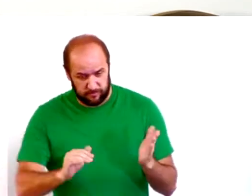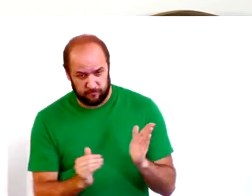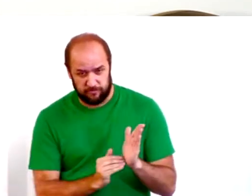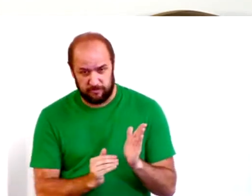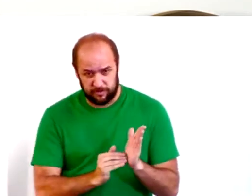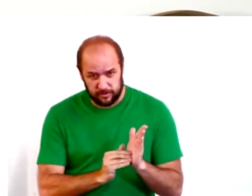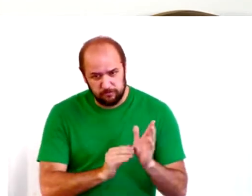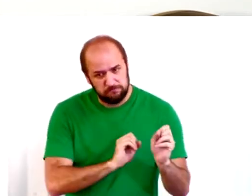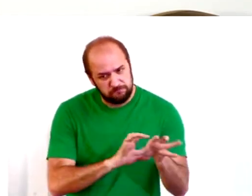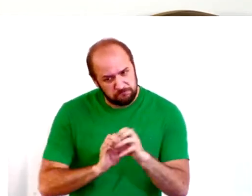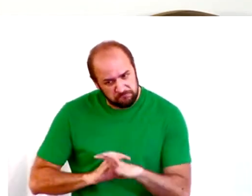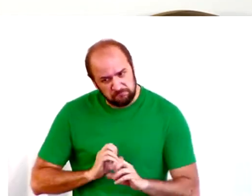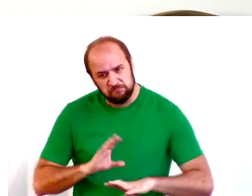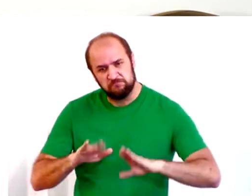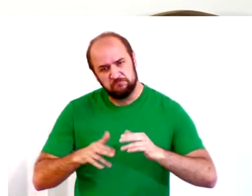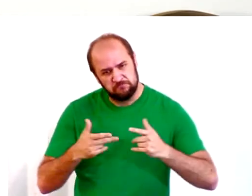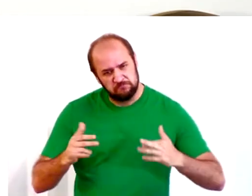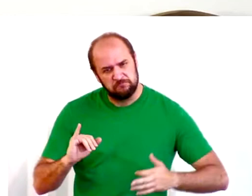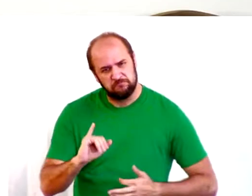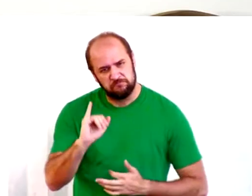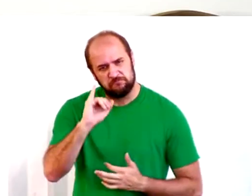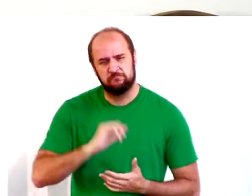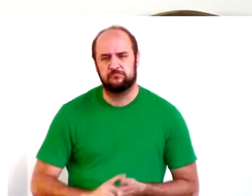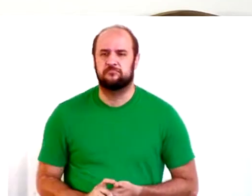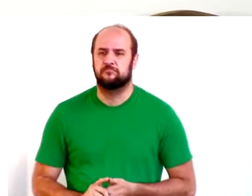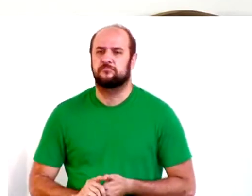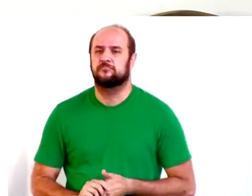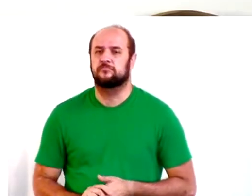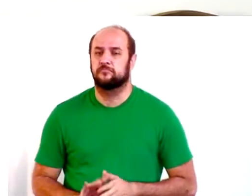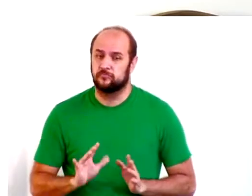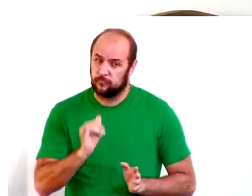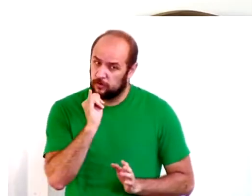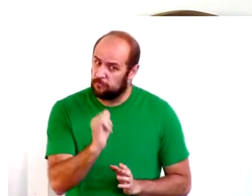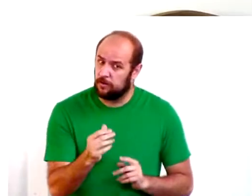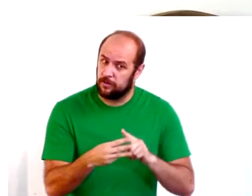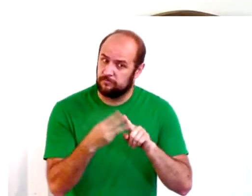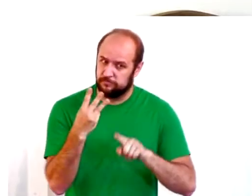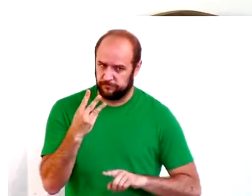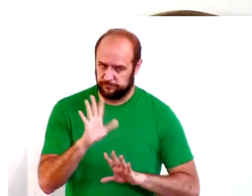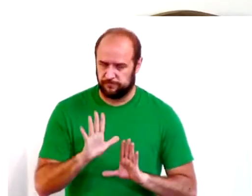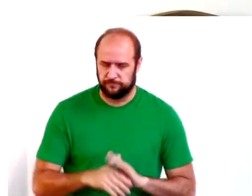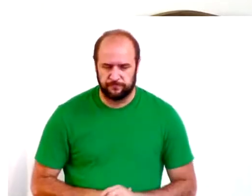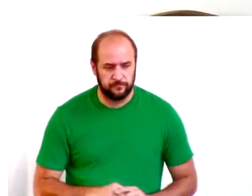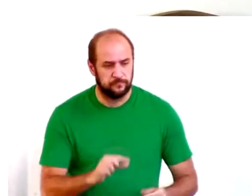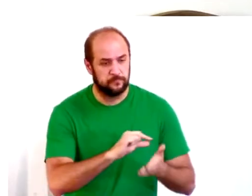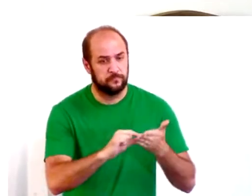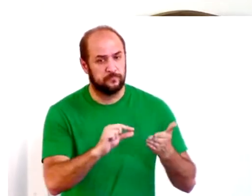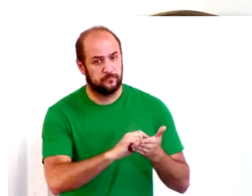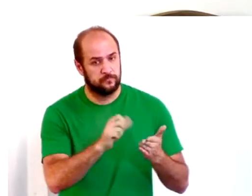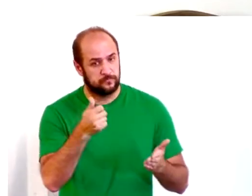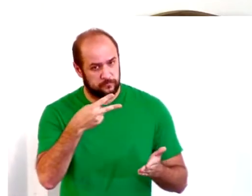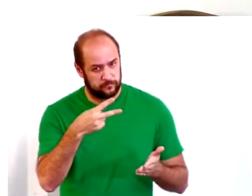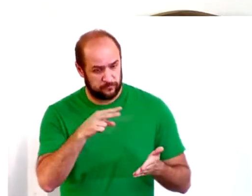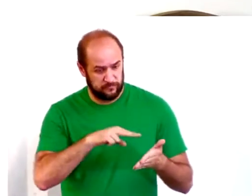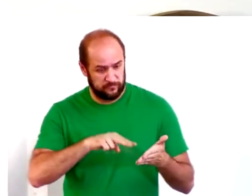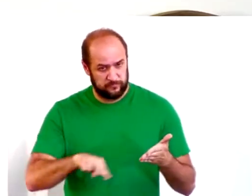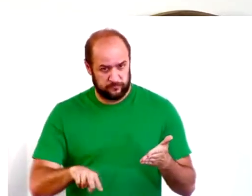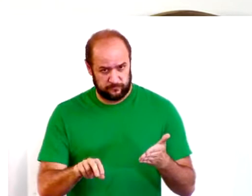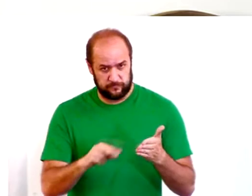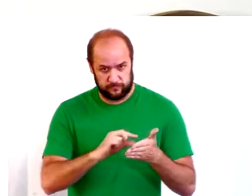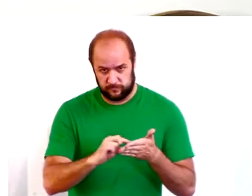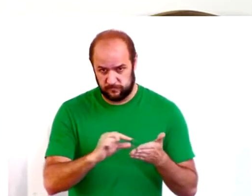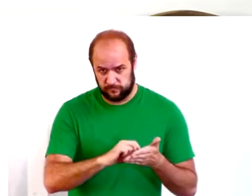algumas orientações. E eu vou pontuar então 3 coisas. No versículo 12, se você olhar para o versículo